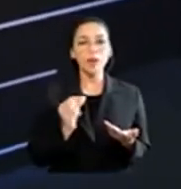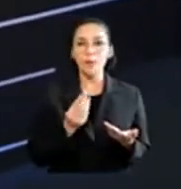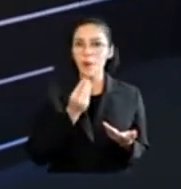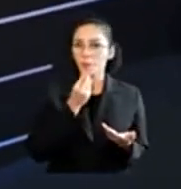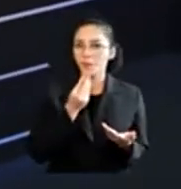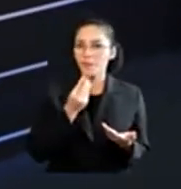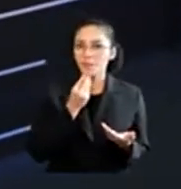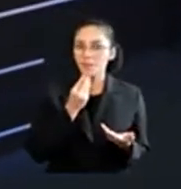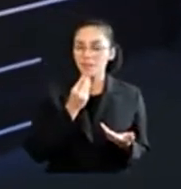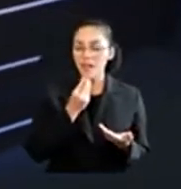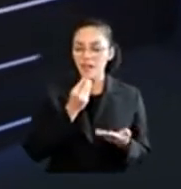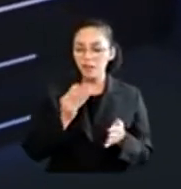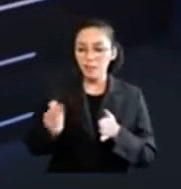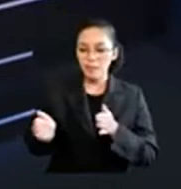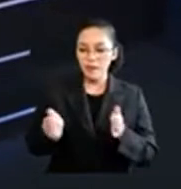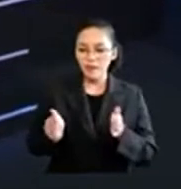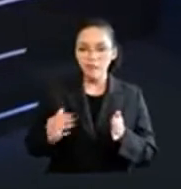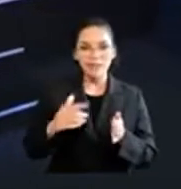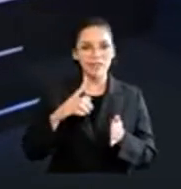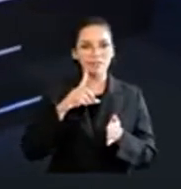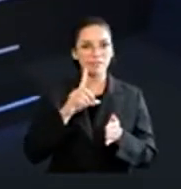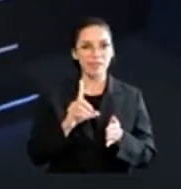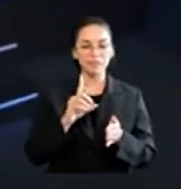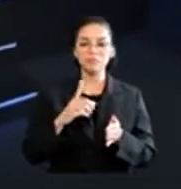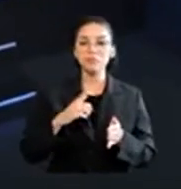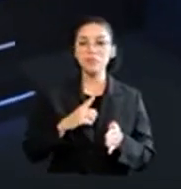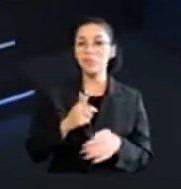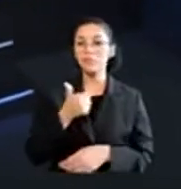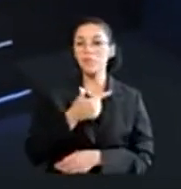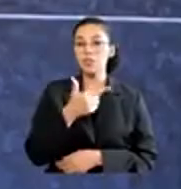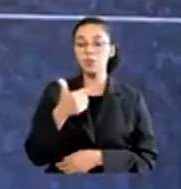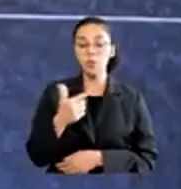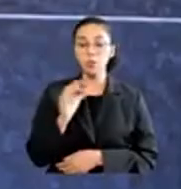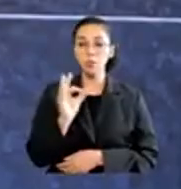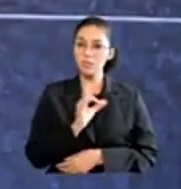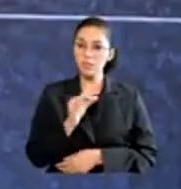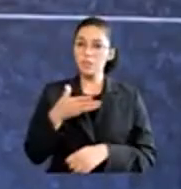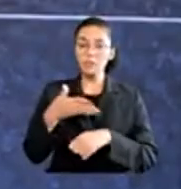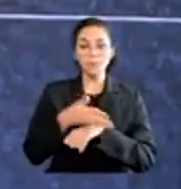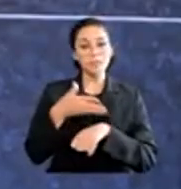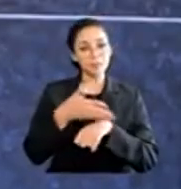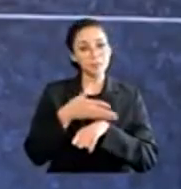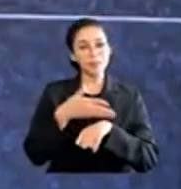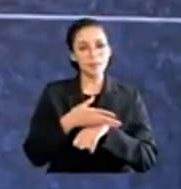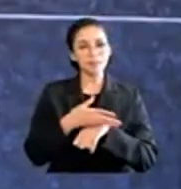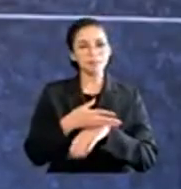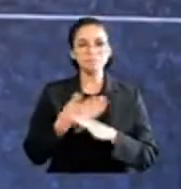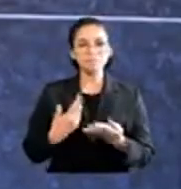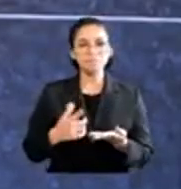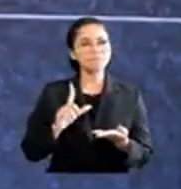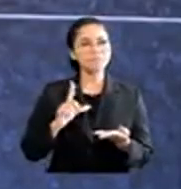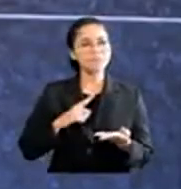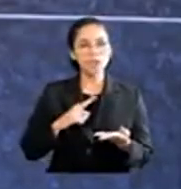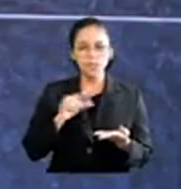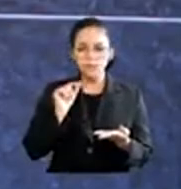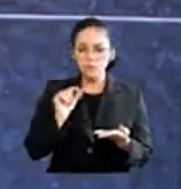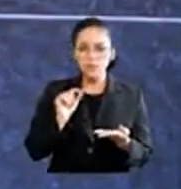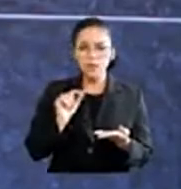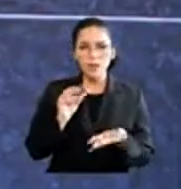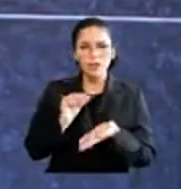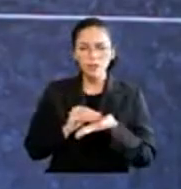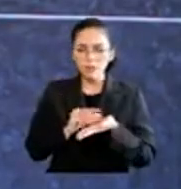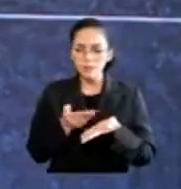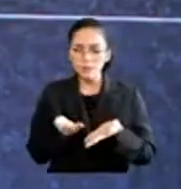D, que tem um peso de 22% de participação. Uma lacuna que nós mesmos deixamos com a saída